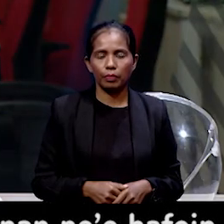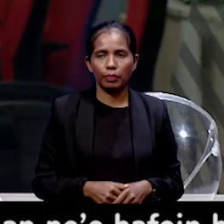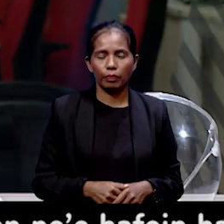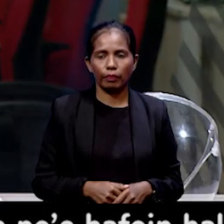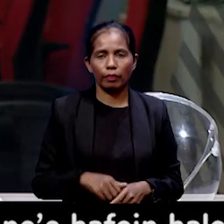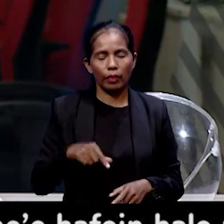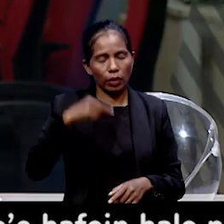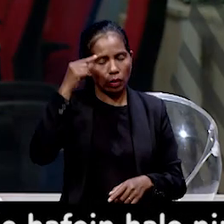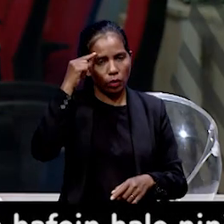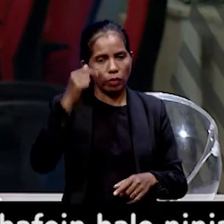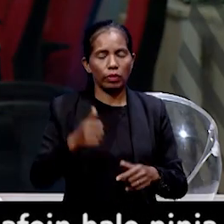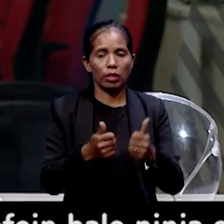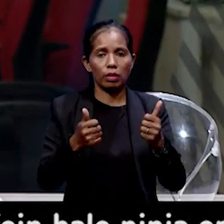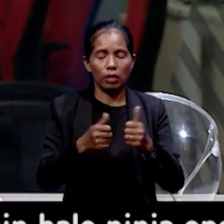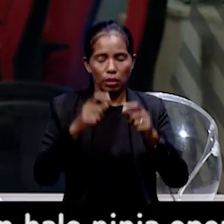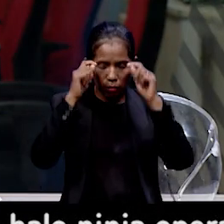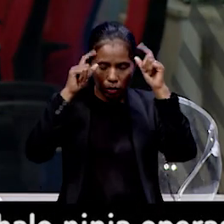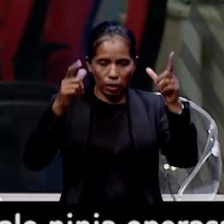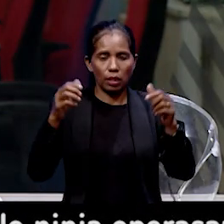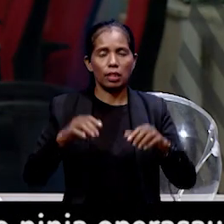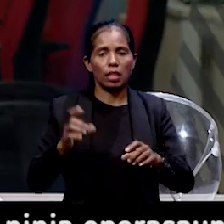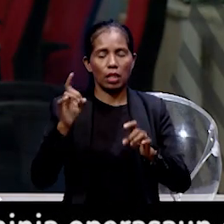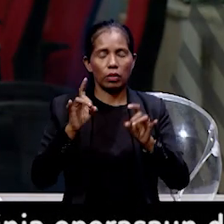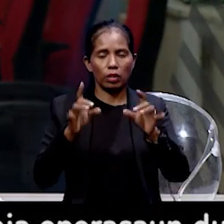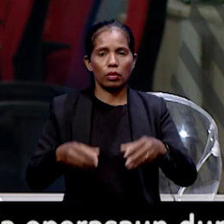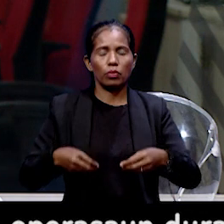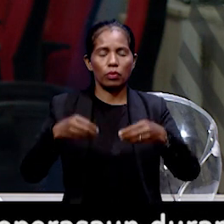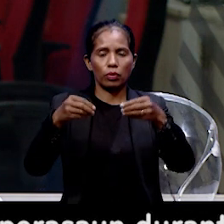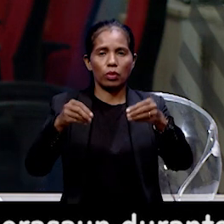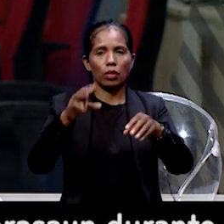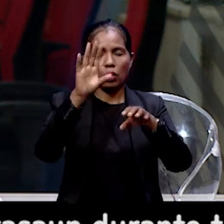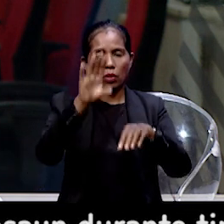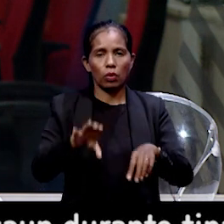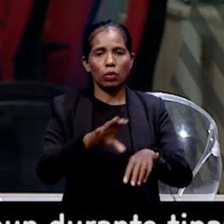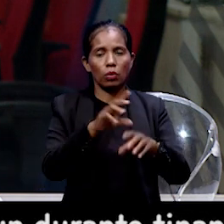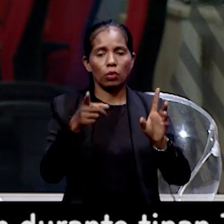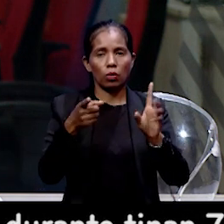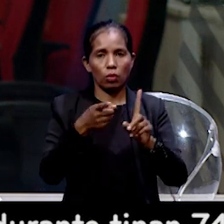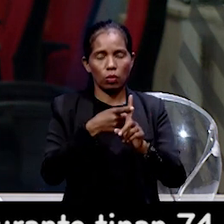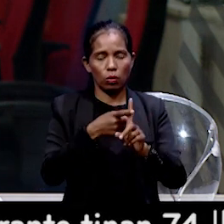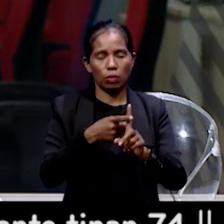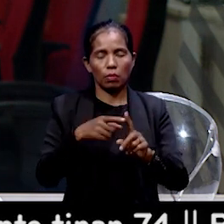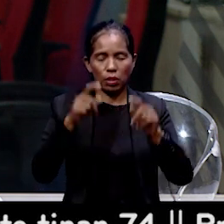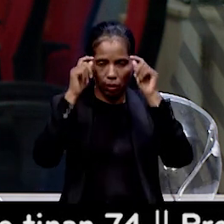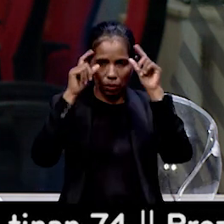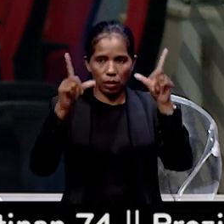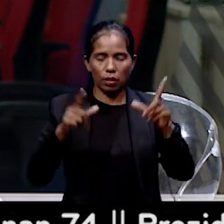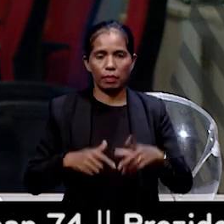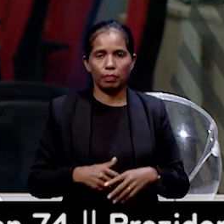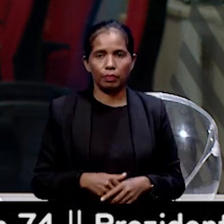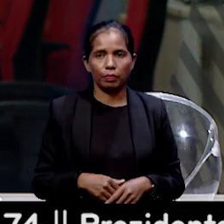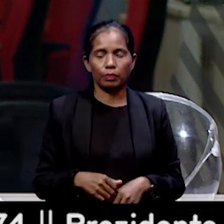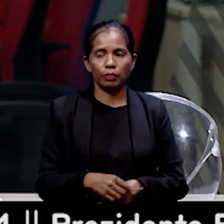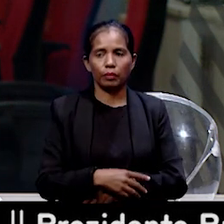Grupo Ativista Timor-Leste e Austrália entrega cruz ba Arquivo Museu Resistência Timorense.